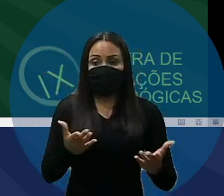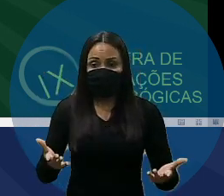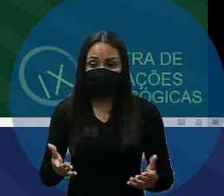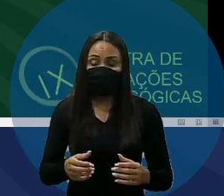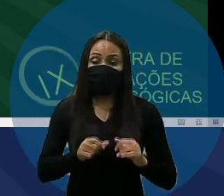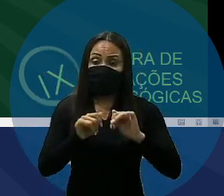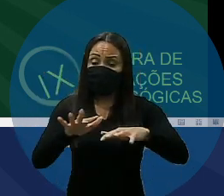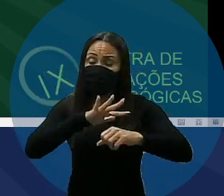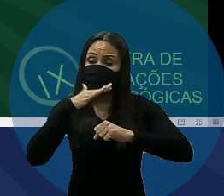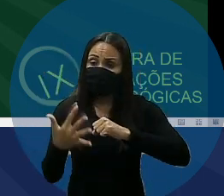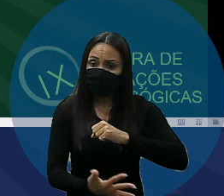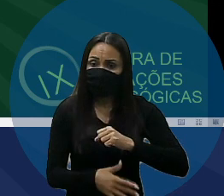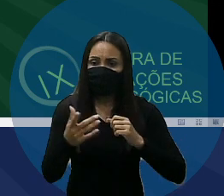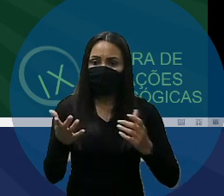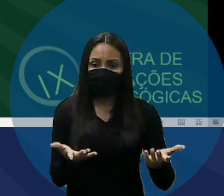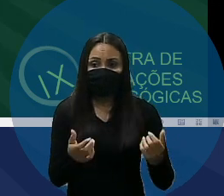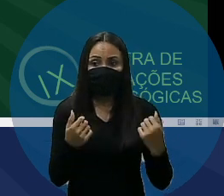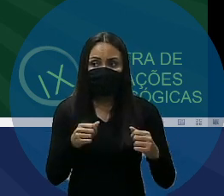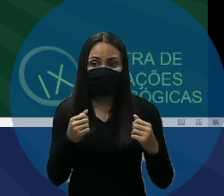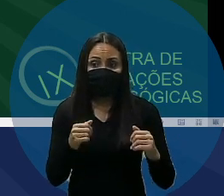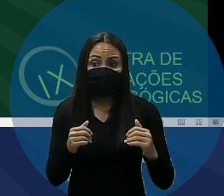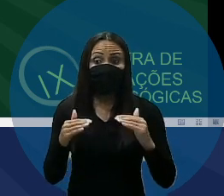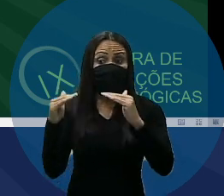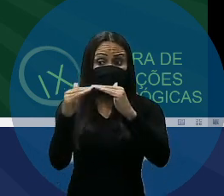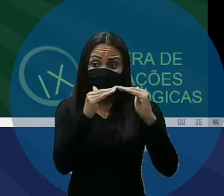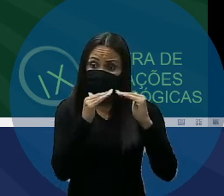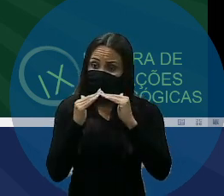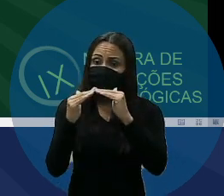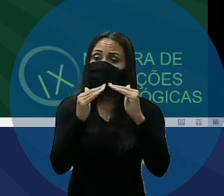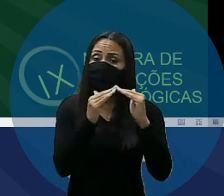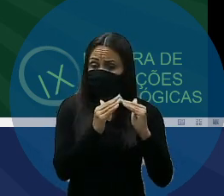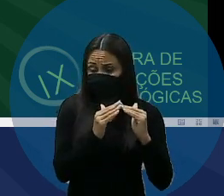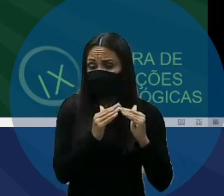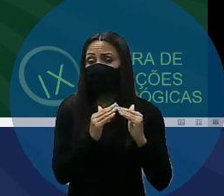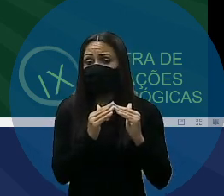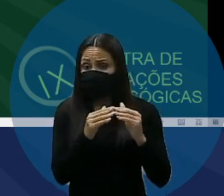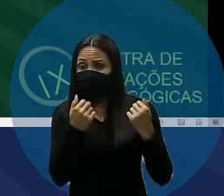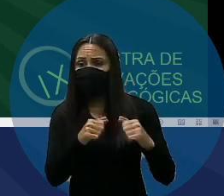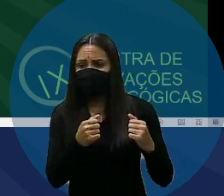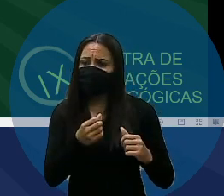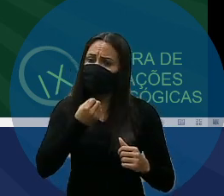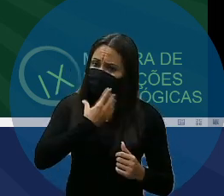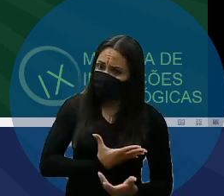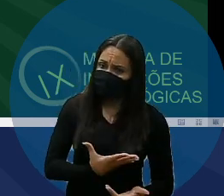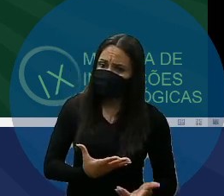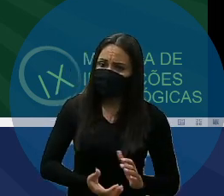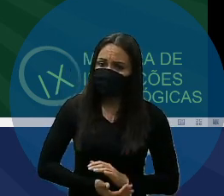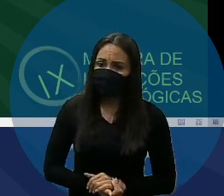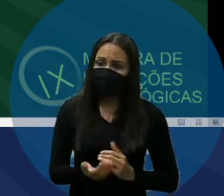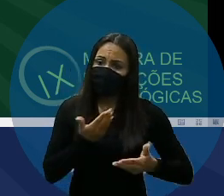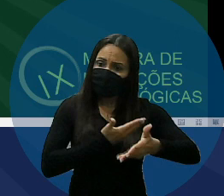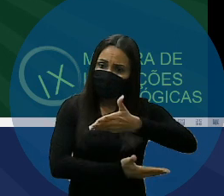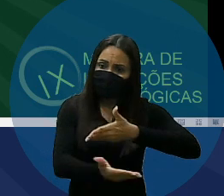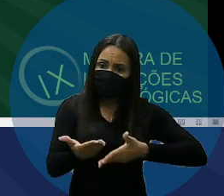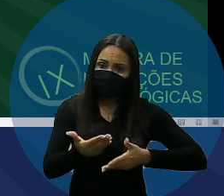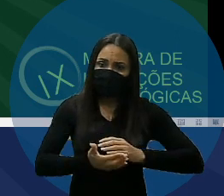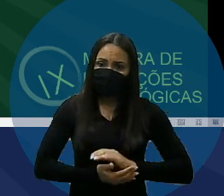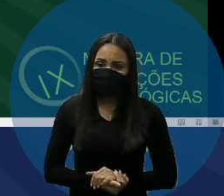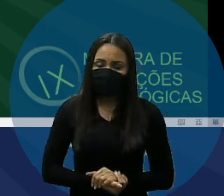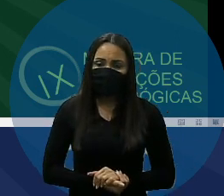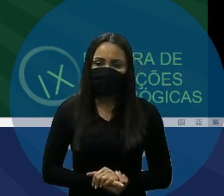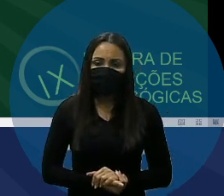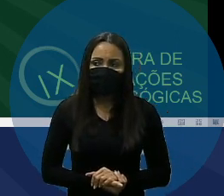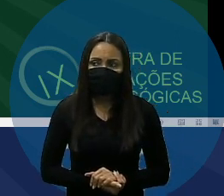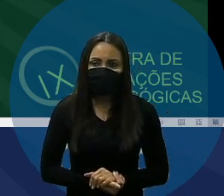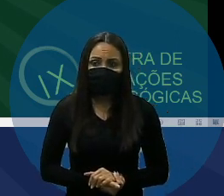dessa questão do contato, né? Do contato com o professor, do contato entre eles, então foi muito bom essa interação. E além